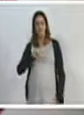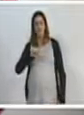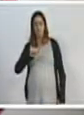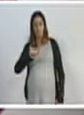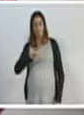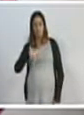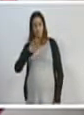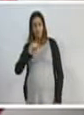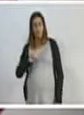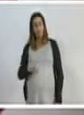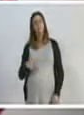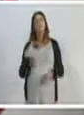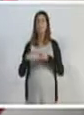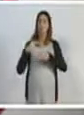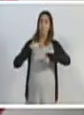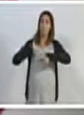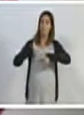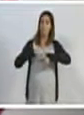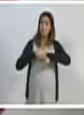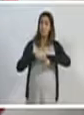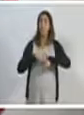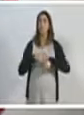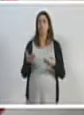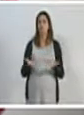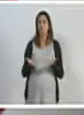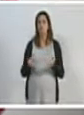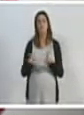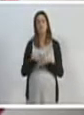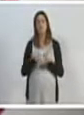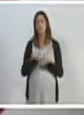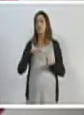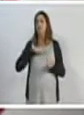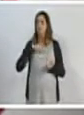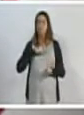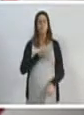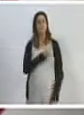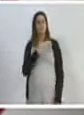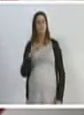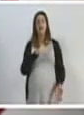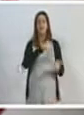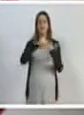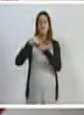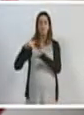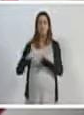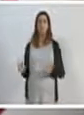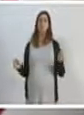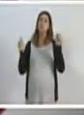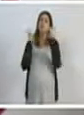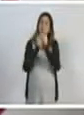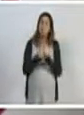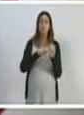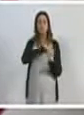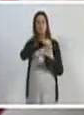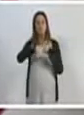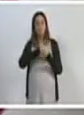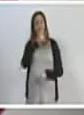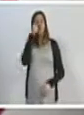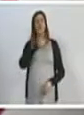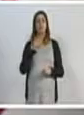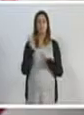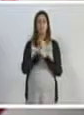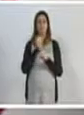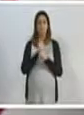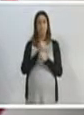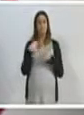a cidade vive. Volto a falar da interação de várias secretarias, de mãos dadas a pedido do prefeito Napoleão para poder construir a